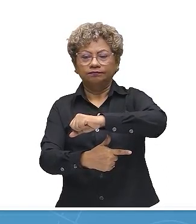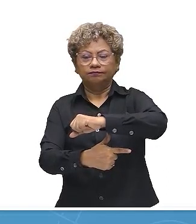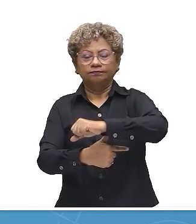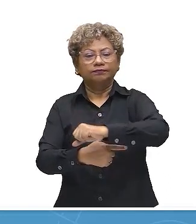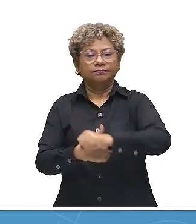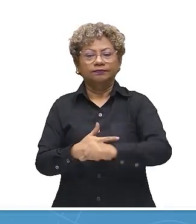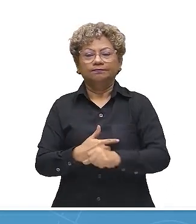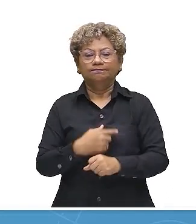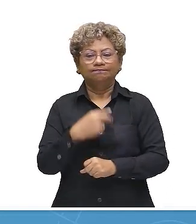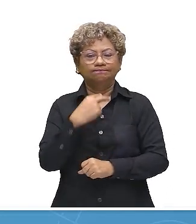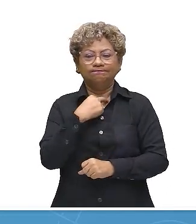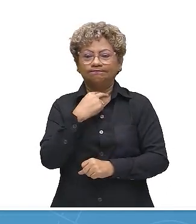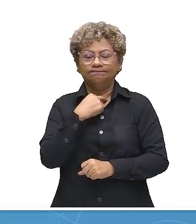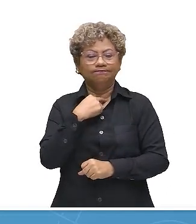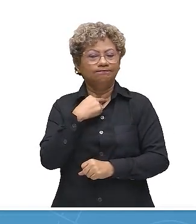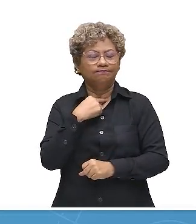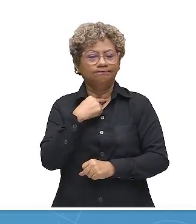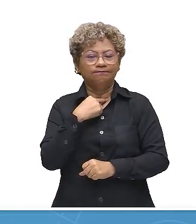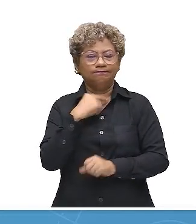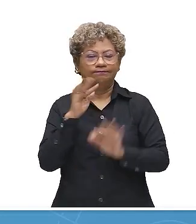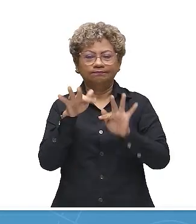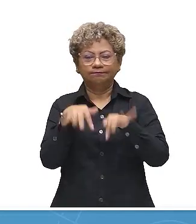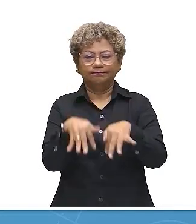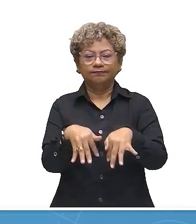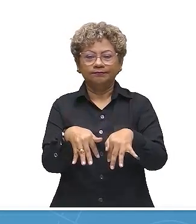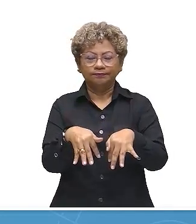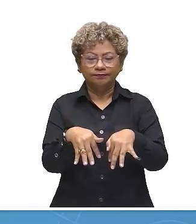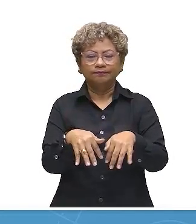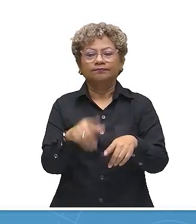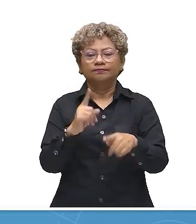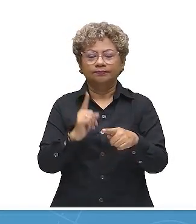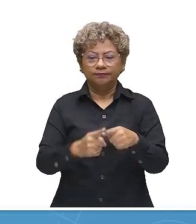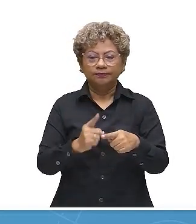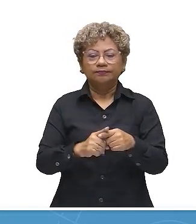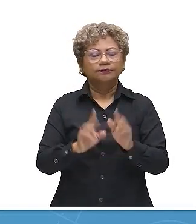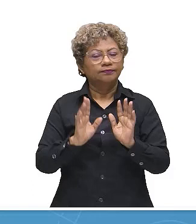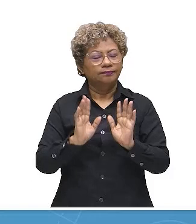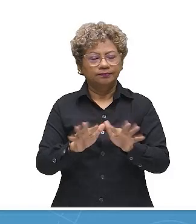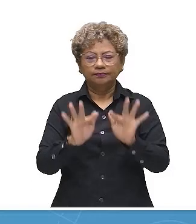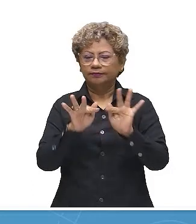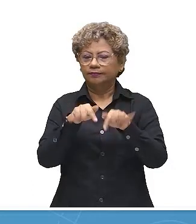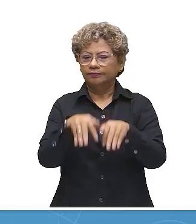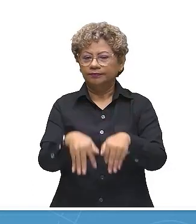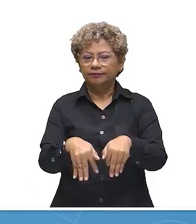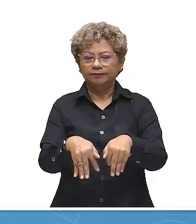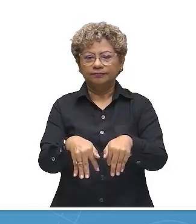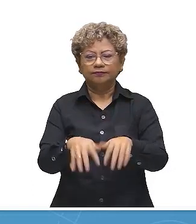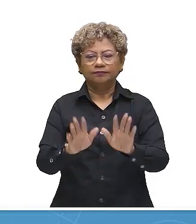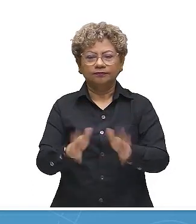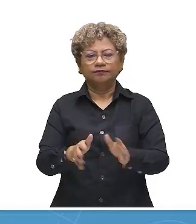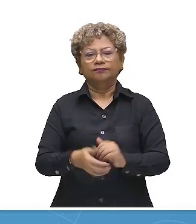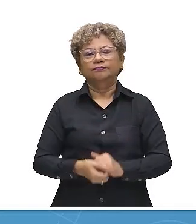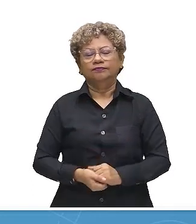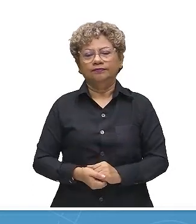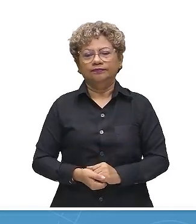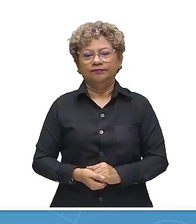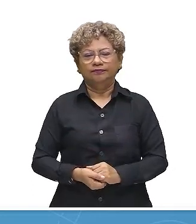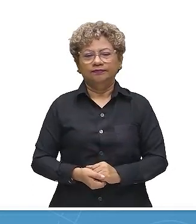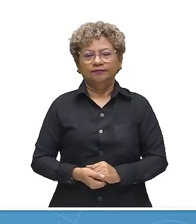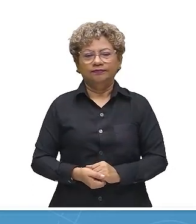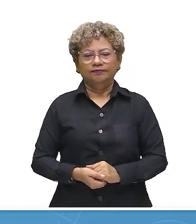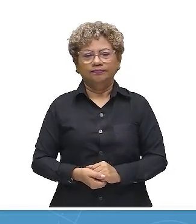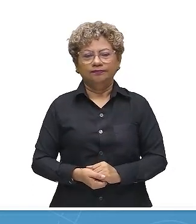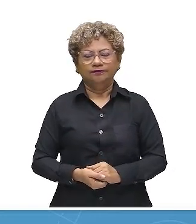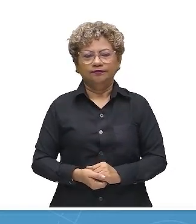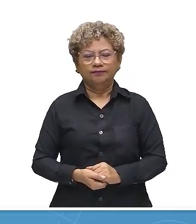mais simplificar essa fração, porque eu já cheguei aí no numerador 1 e o denominador